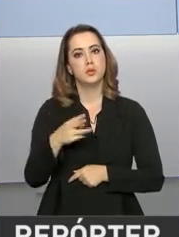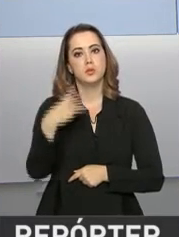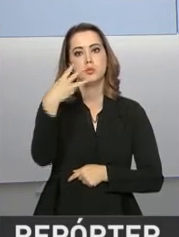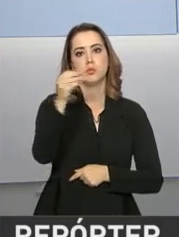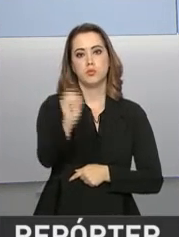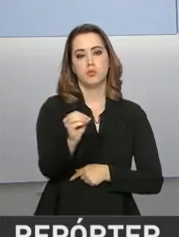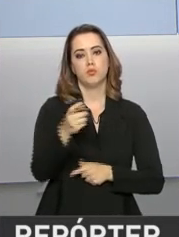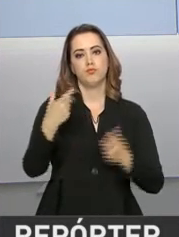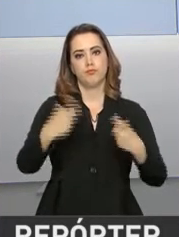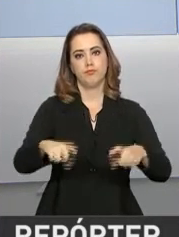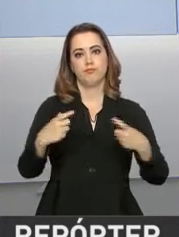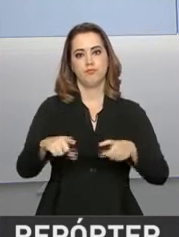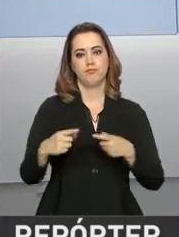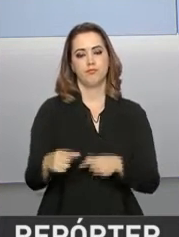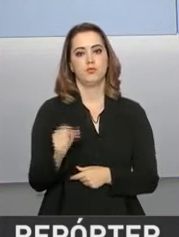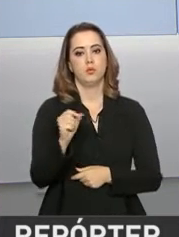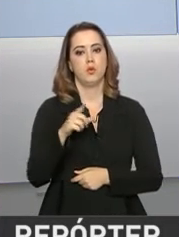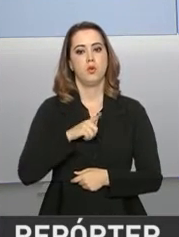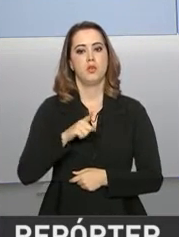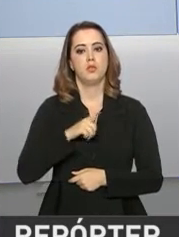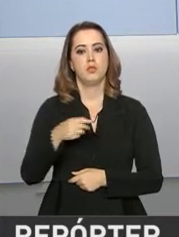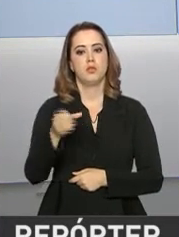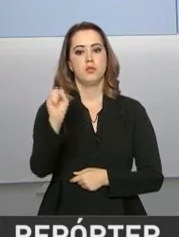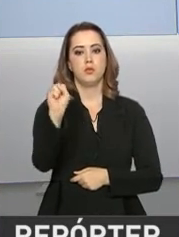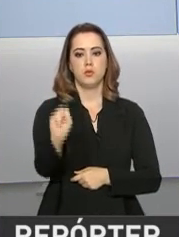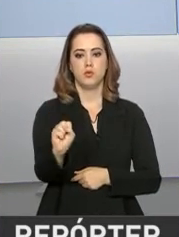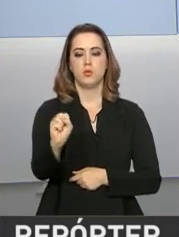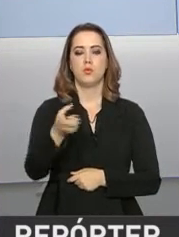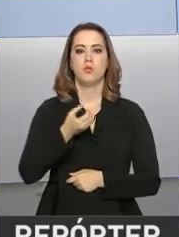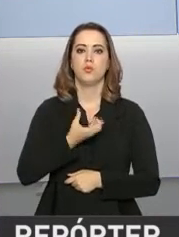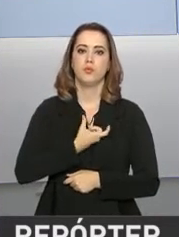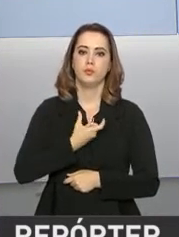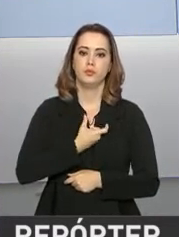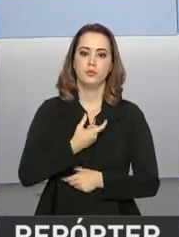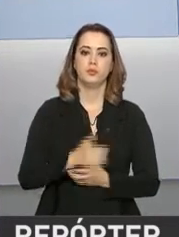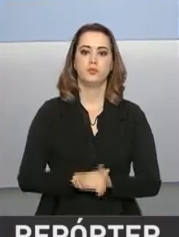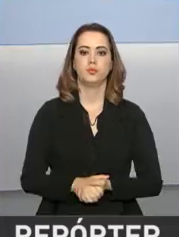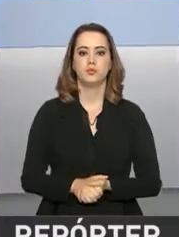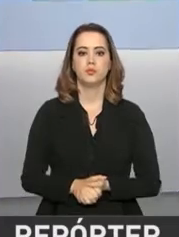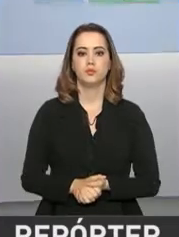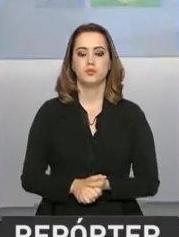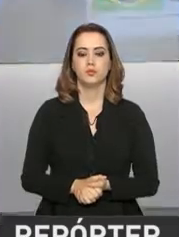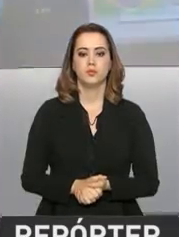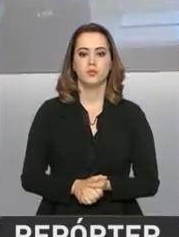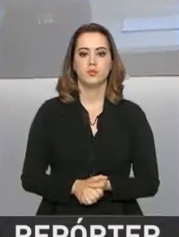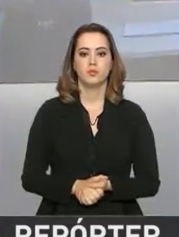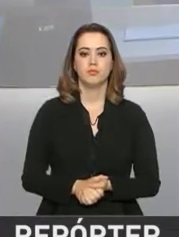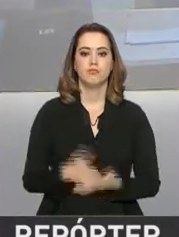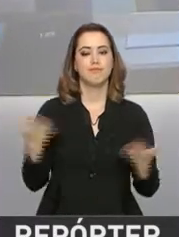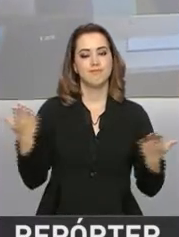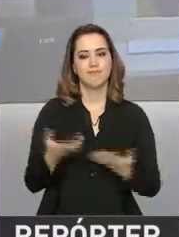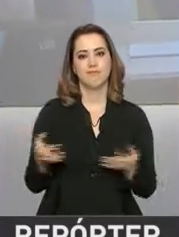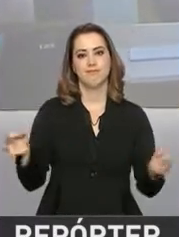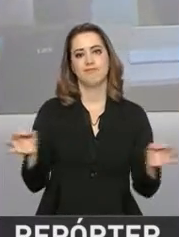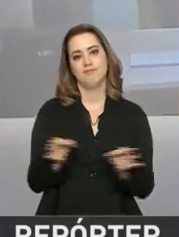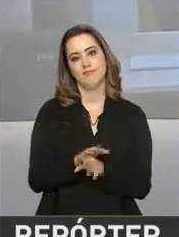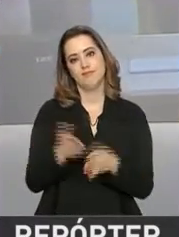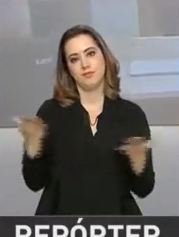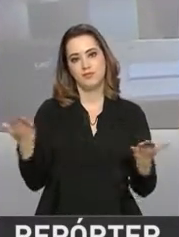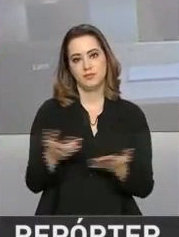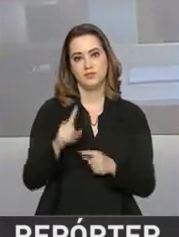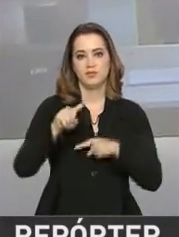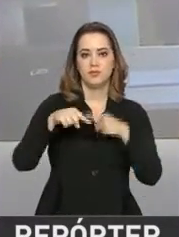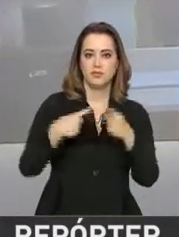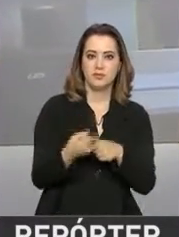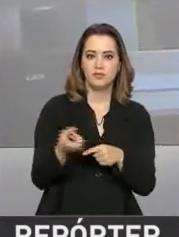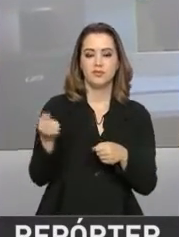colocado, com 1 de ouro, 3 de prata, 4 de bronze, 8 medalhas no total. E assim terminamos esta edição.